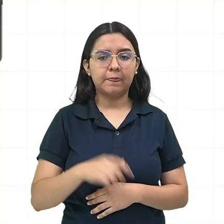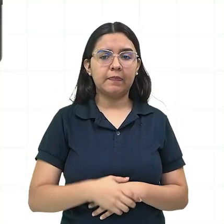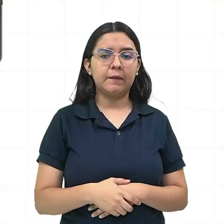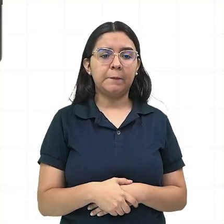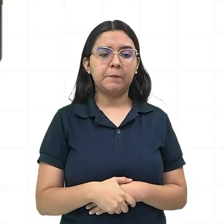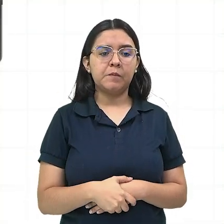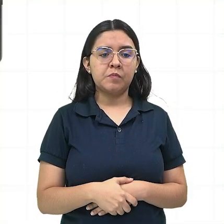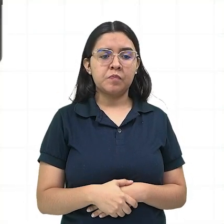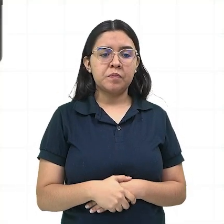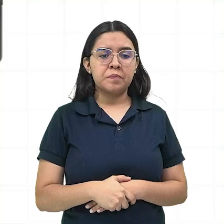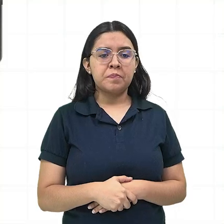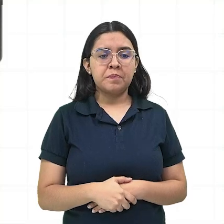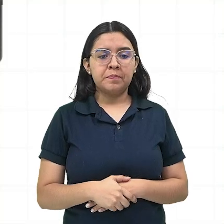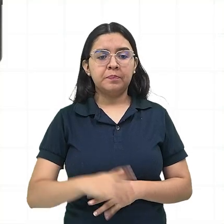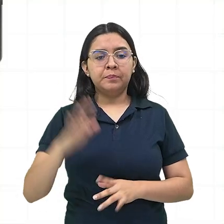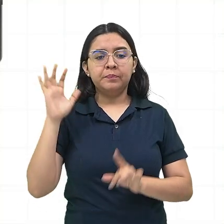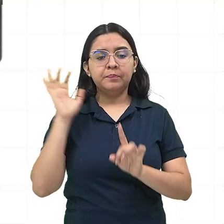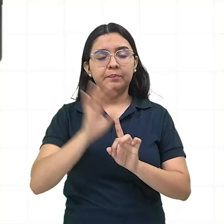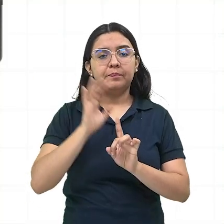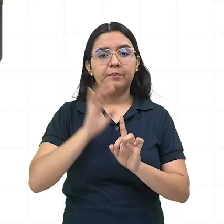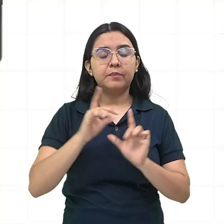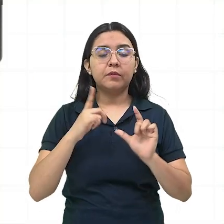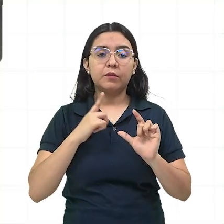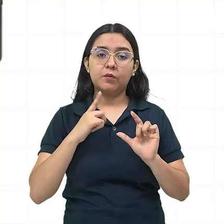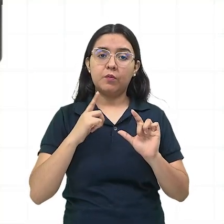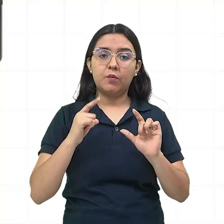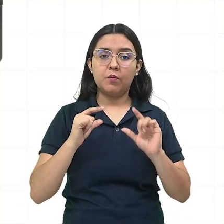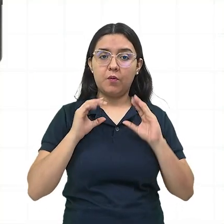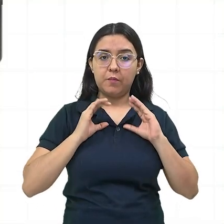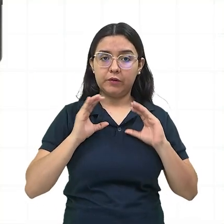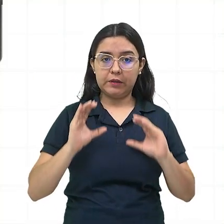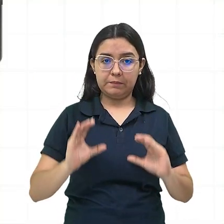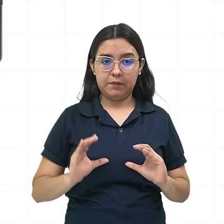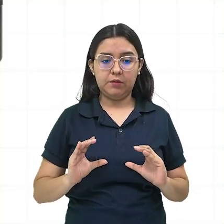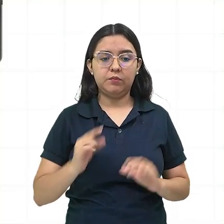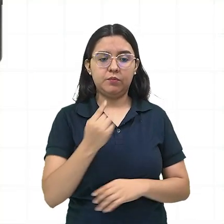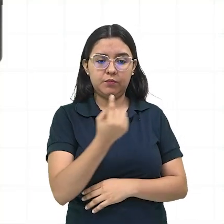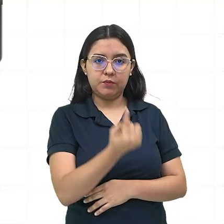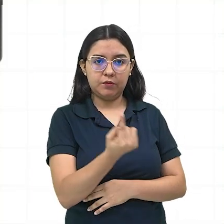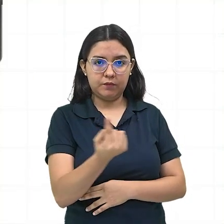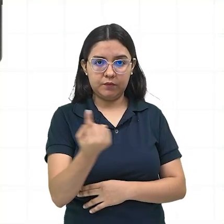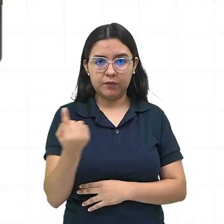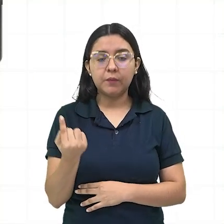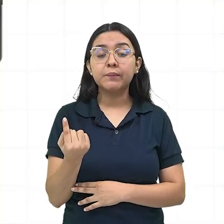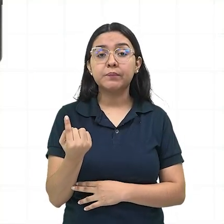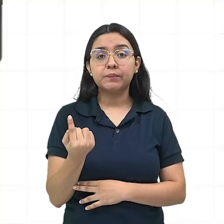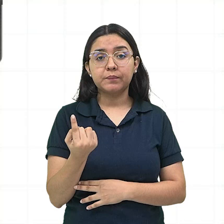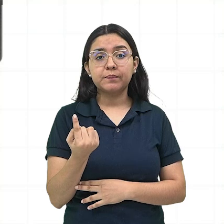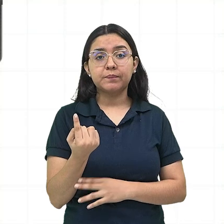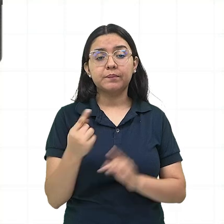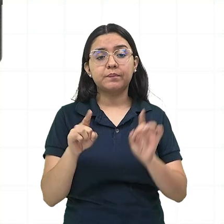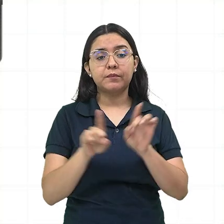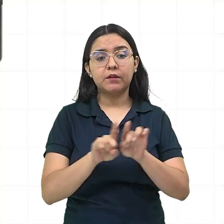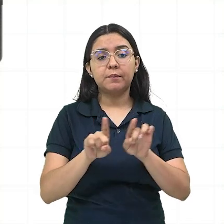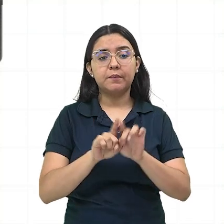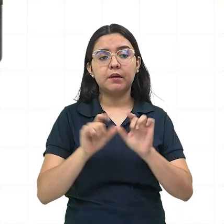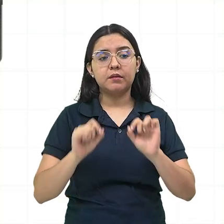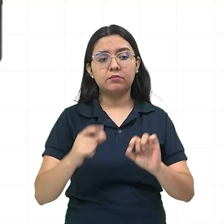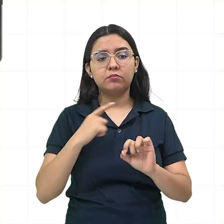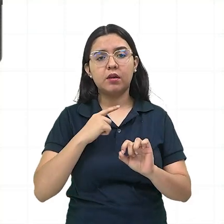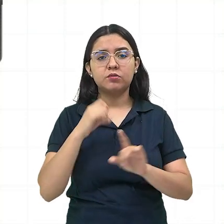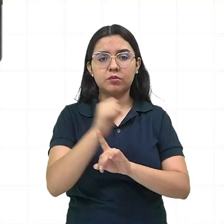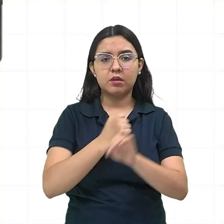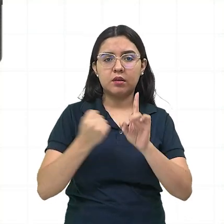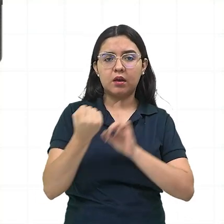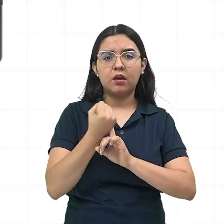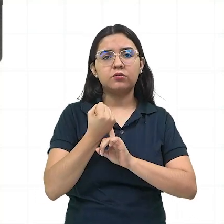exercem uma influência tanto no comportamento individual, quanto na formação da sociedade.